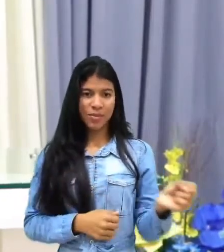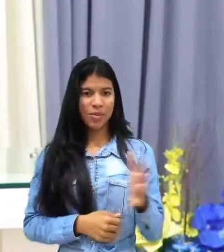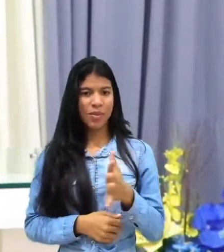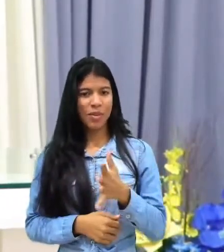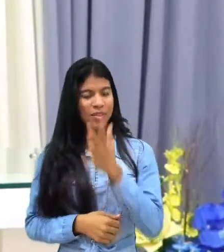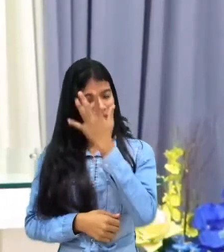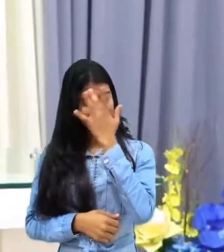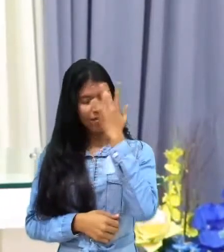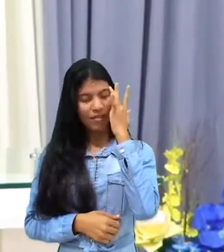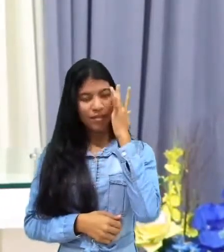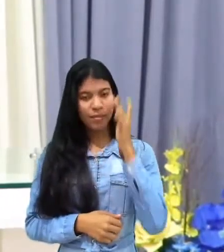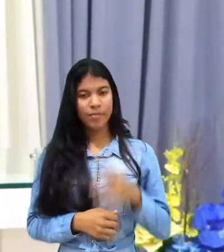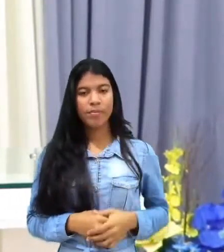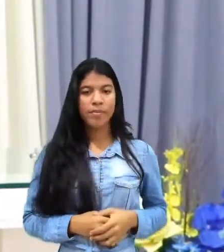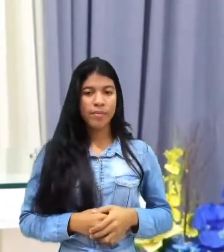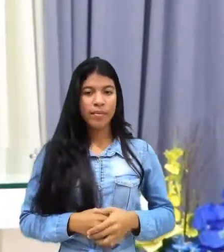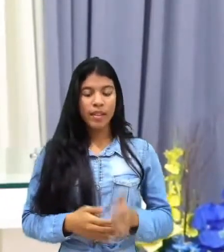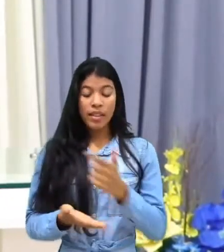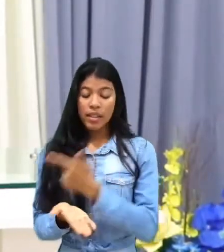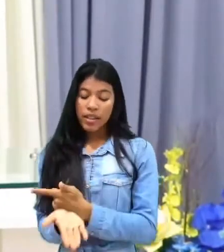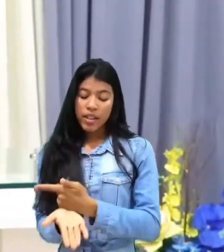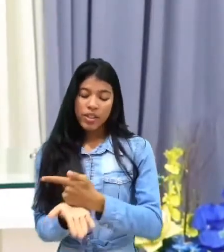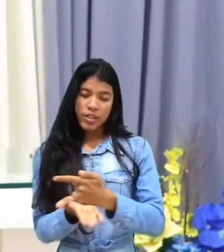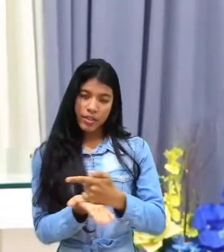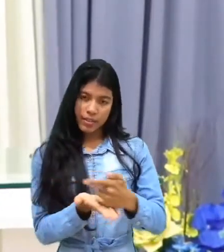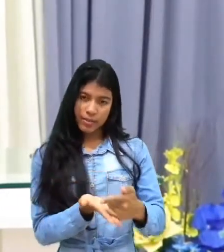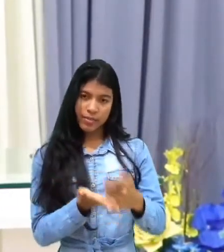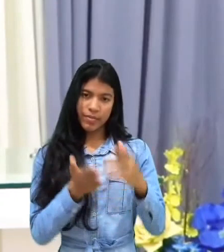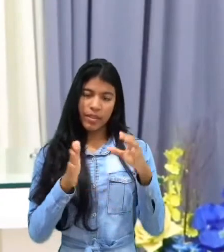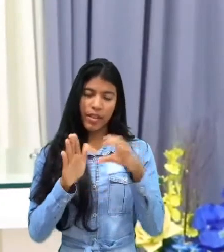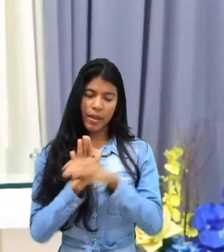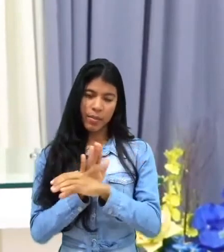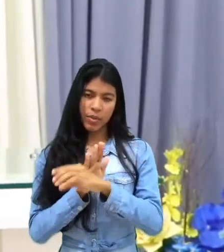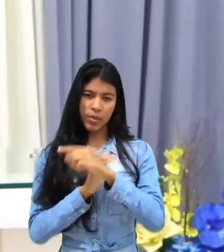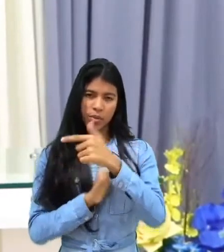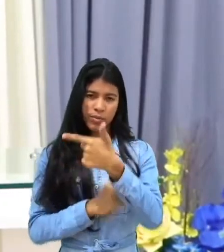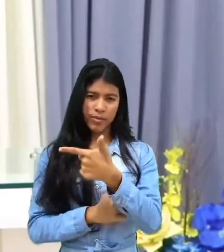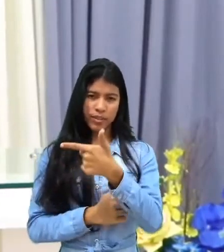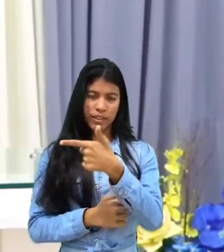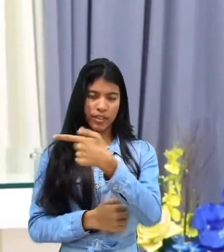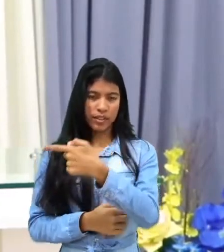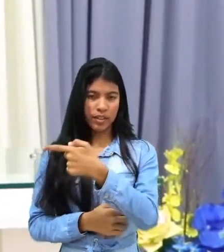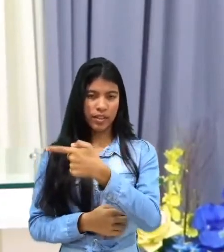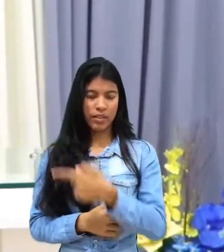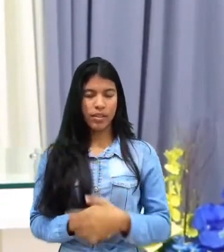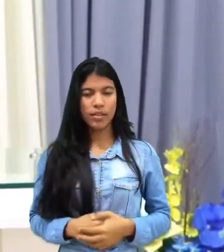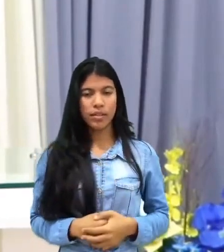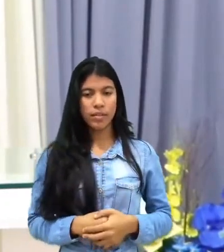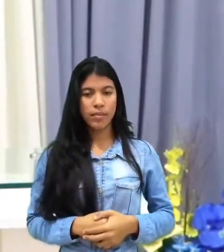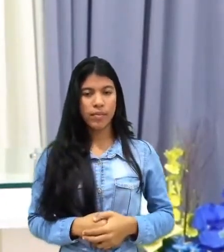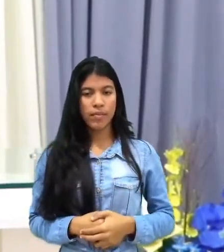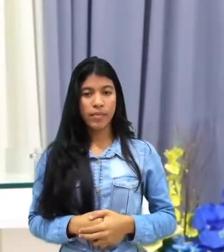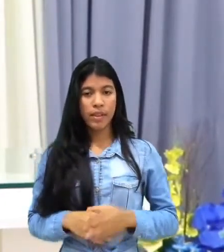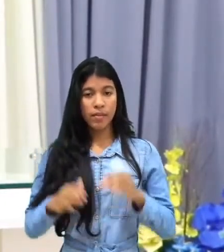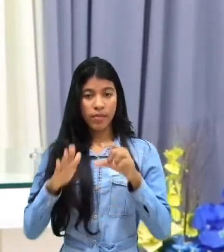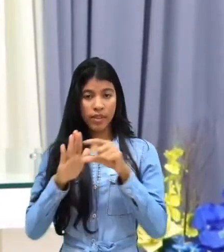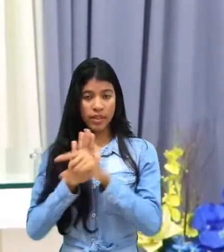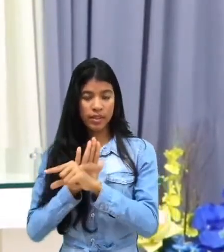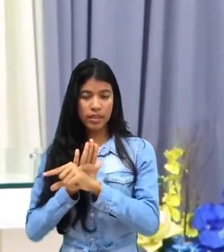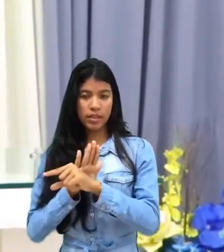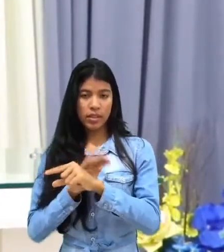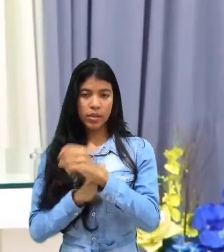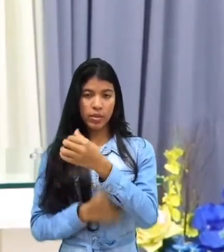Nós lemos, no princípio, Gênesis capítulo de número 27, lemos o versículo 6